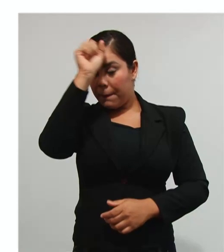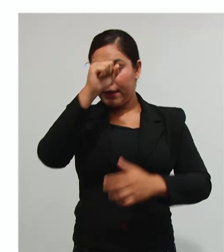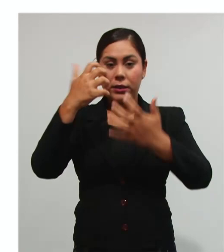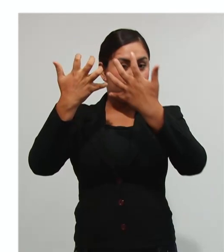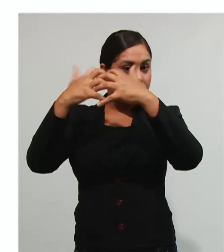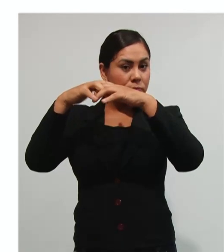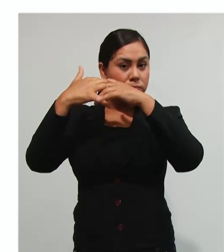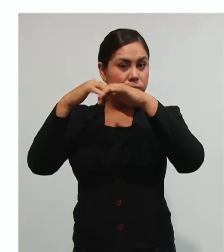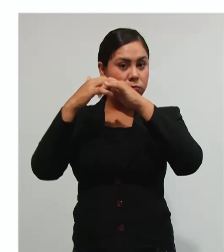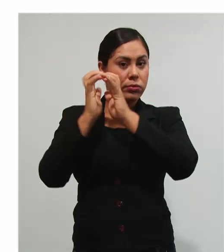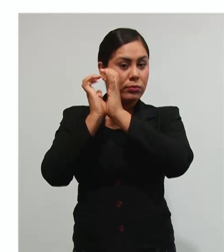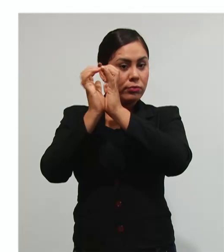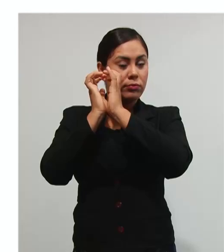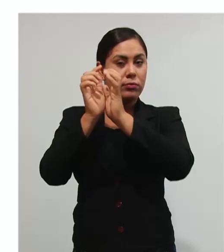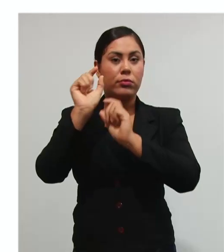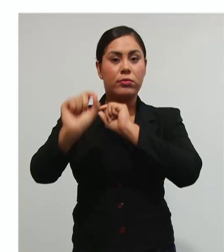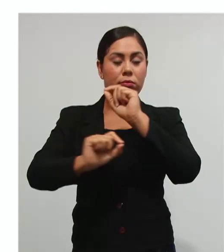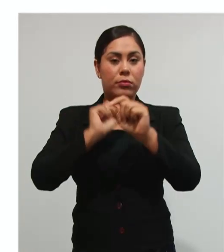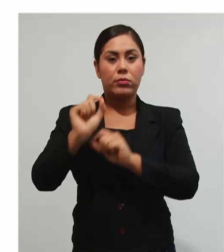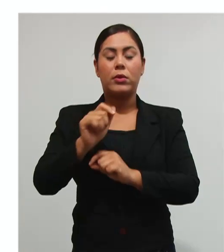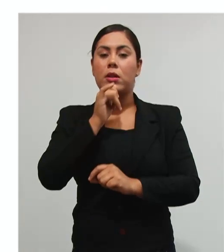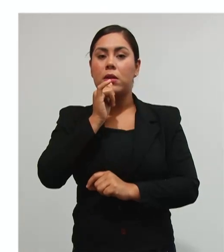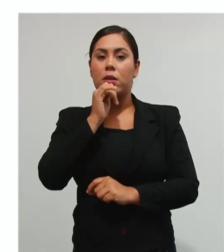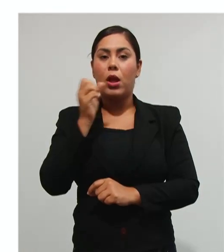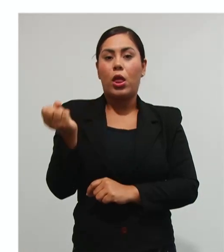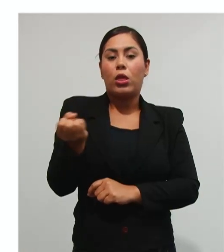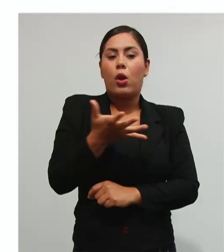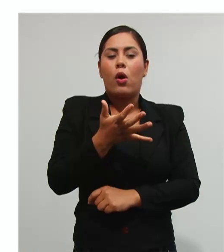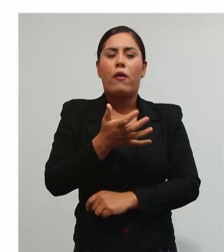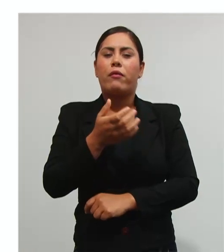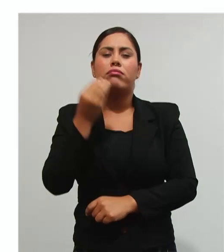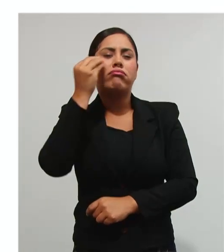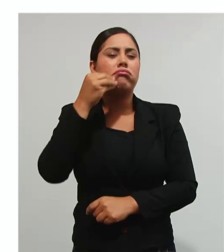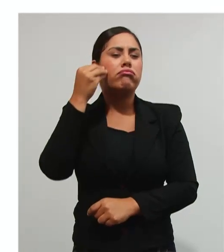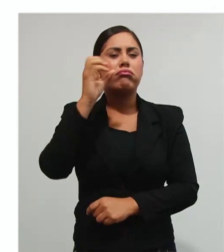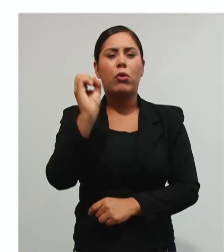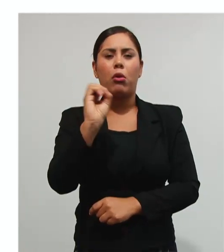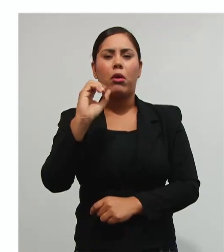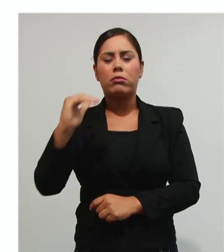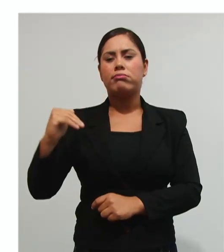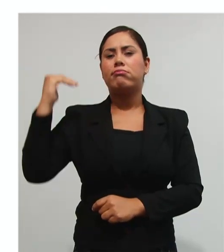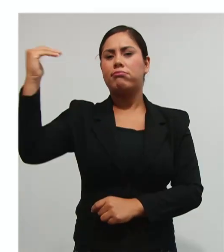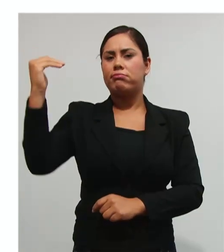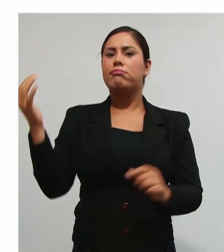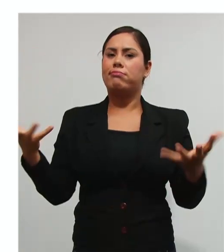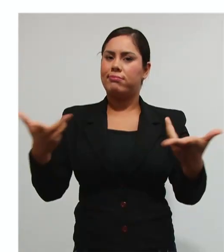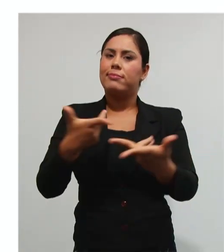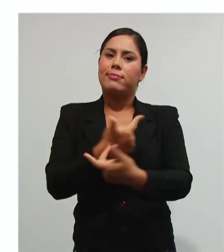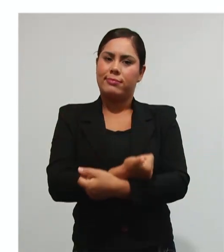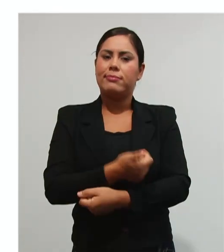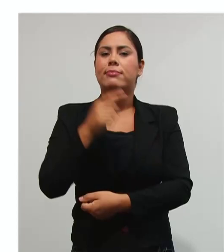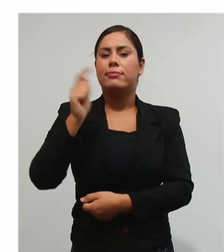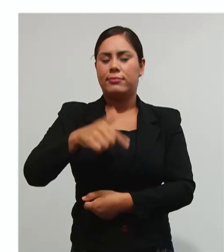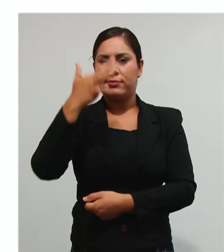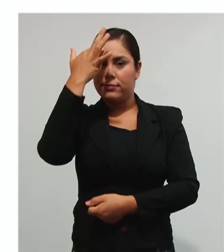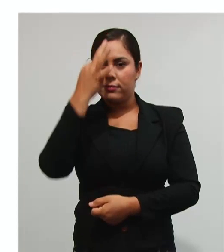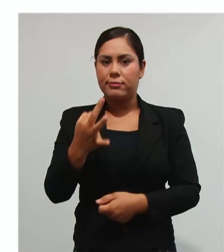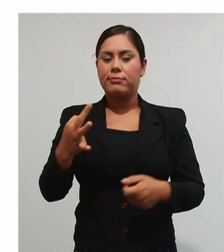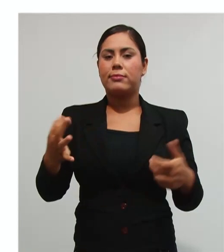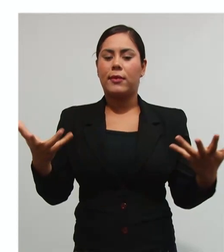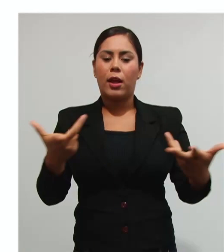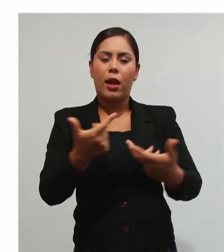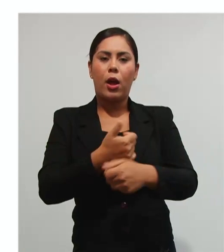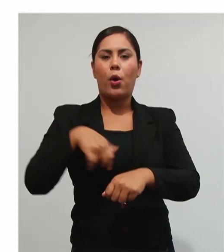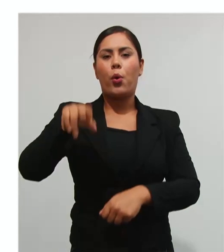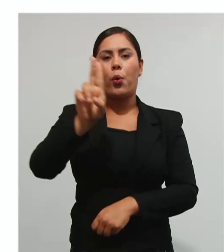cognitivo envolve um novato e um especialista, que amplia e apoia a compreensão e uso de habilidades